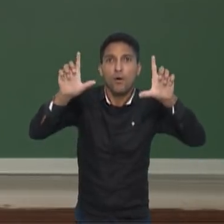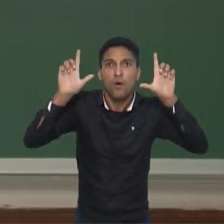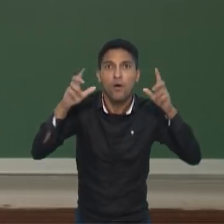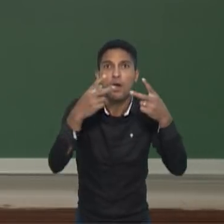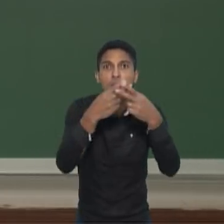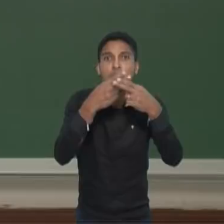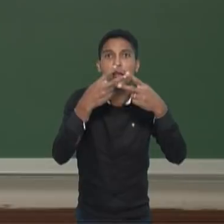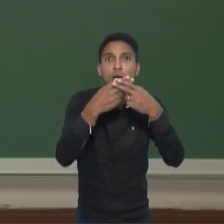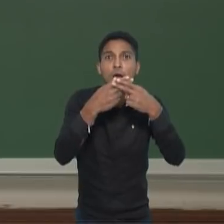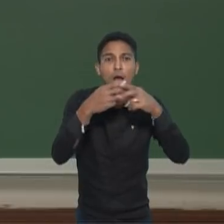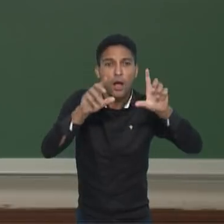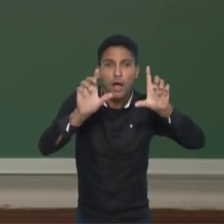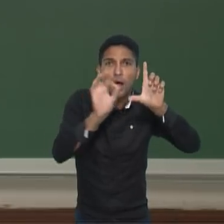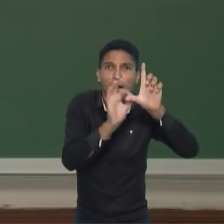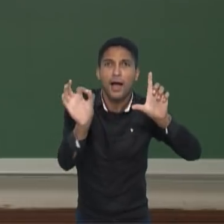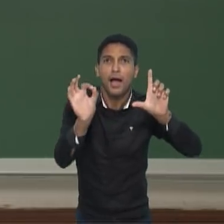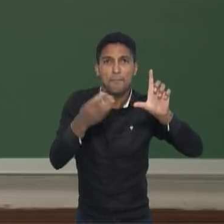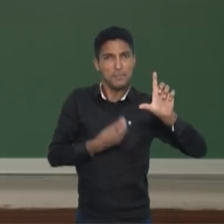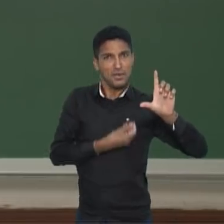vi na novela?